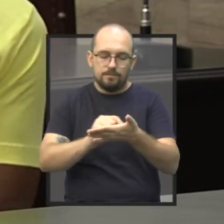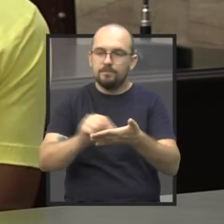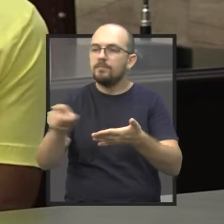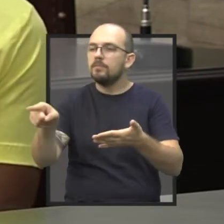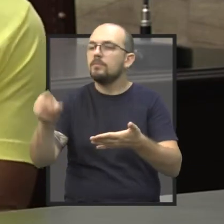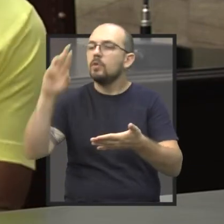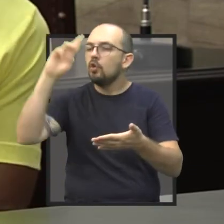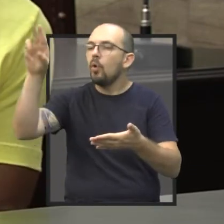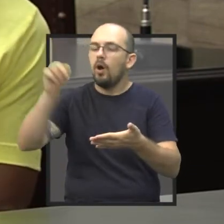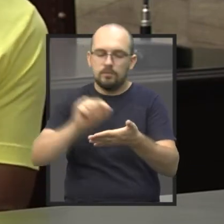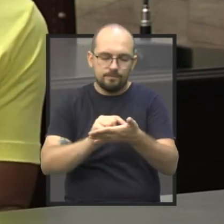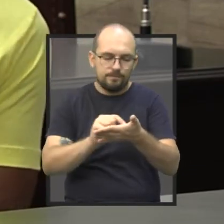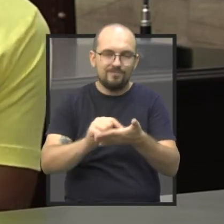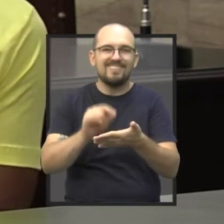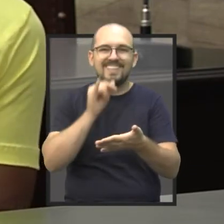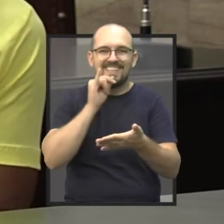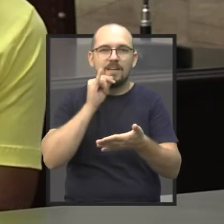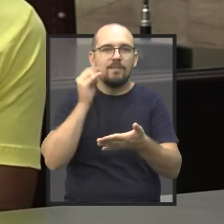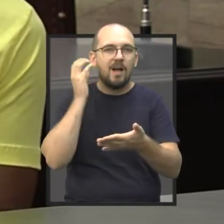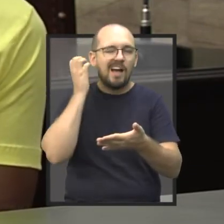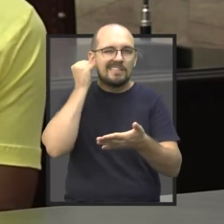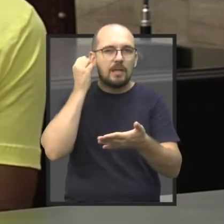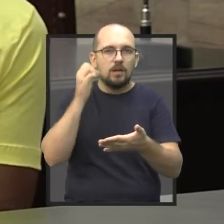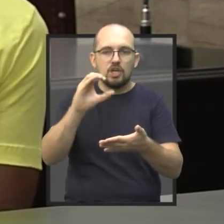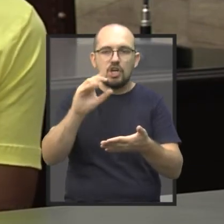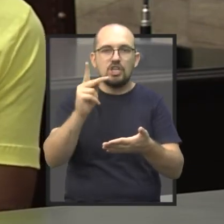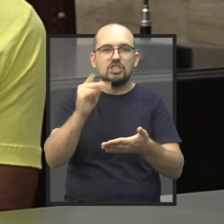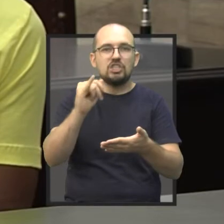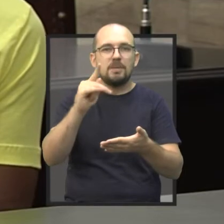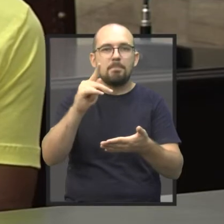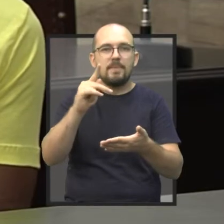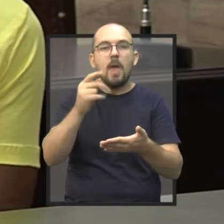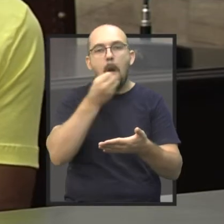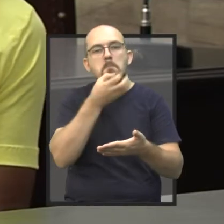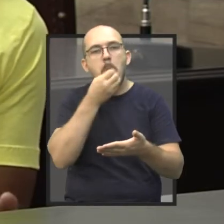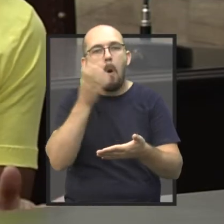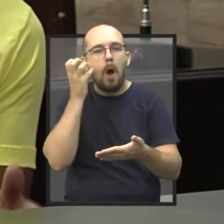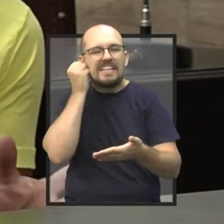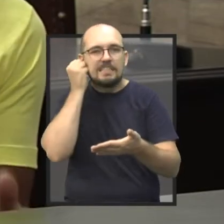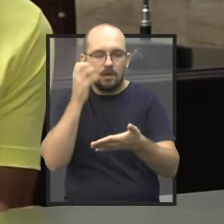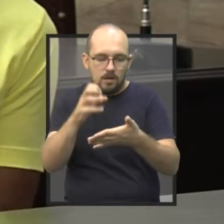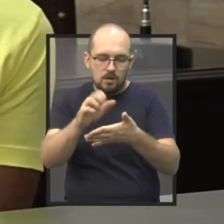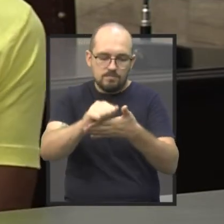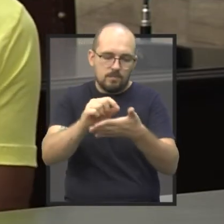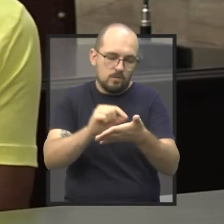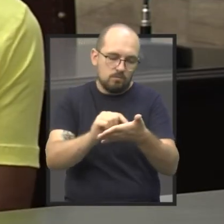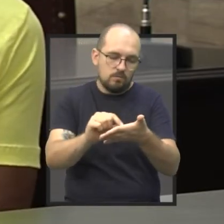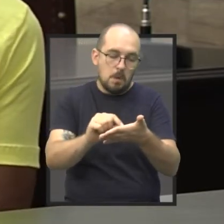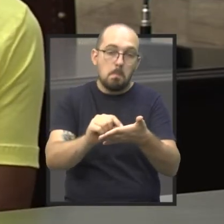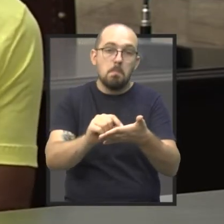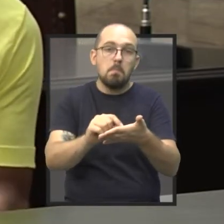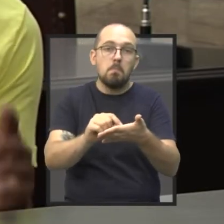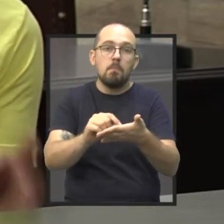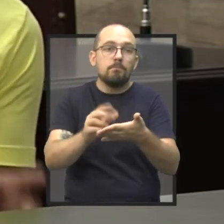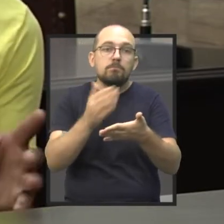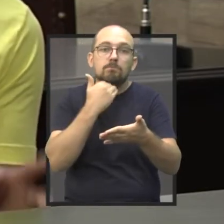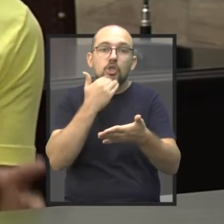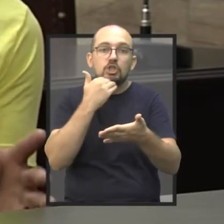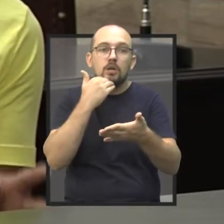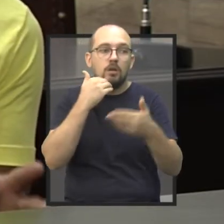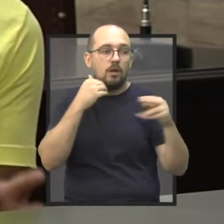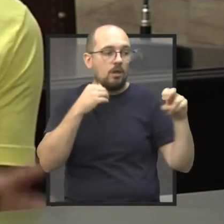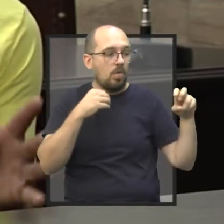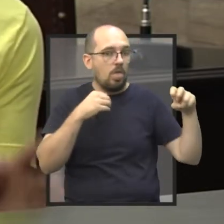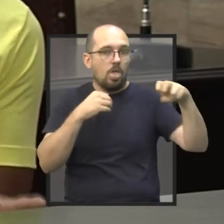Porque a gente se fala em chip, é bom também, mas não adianta chipar o animal e ele escapar. Então, tem que ter